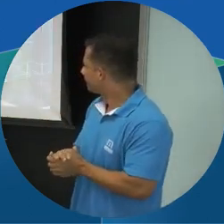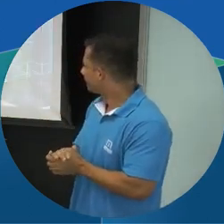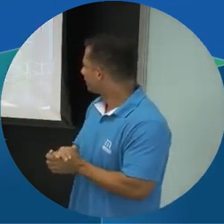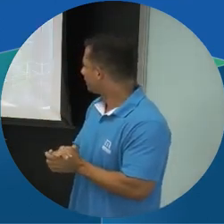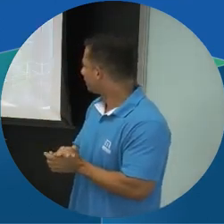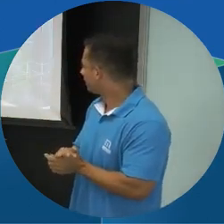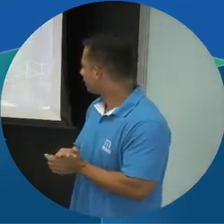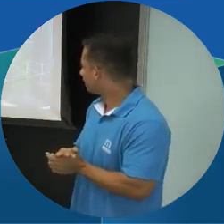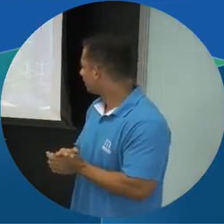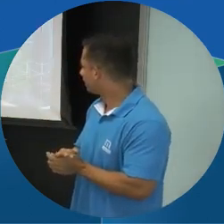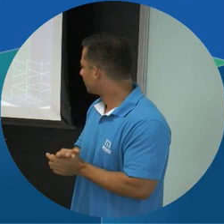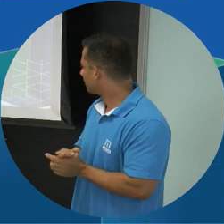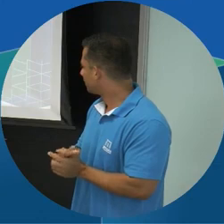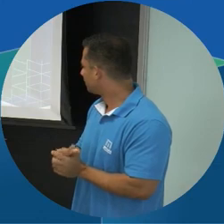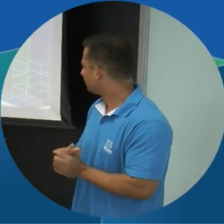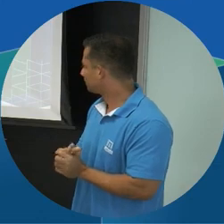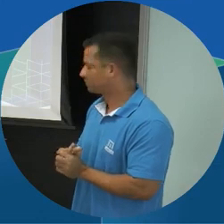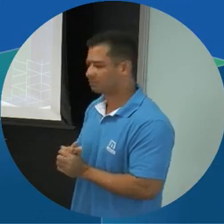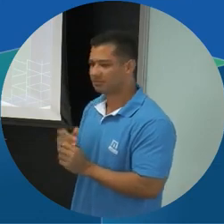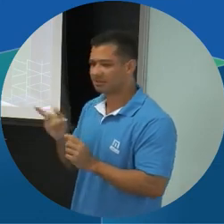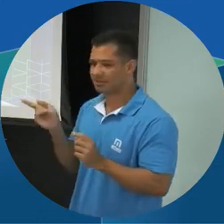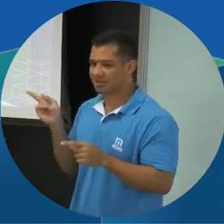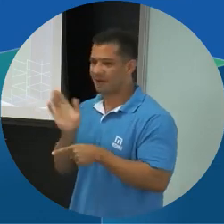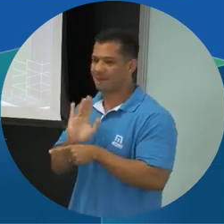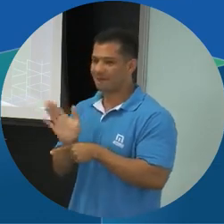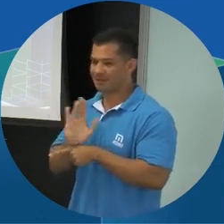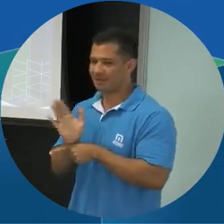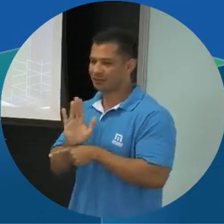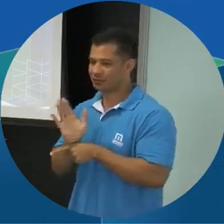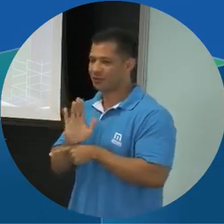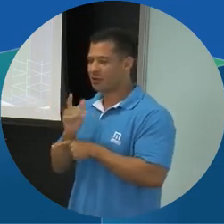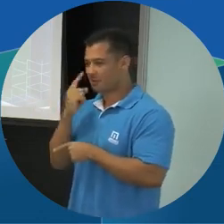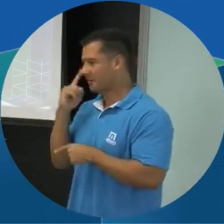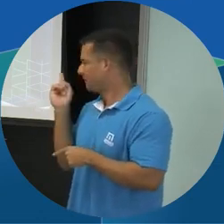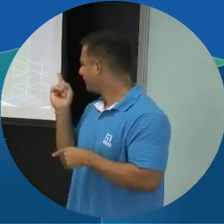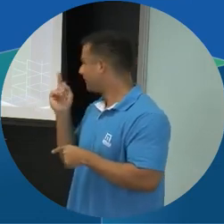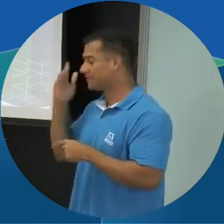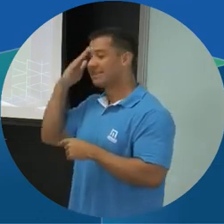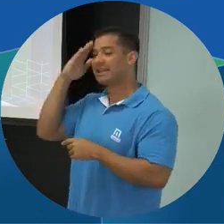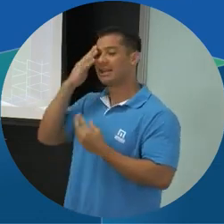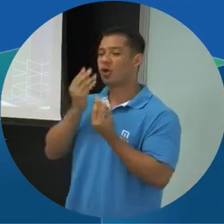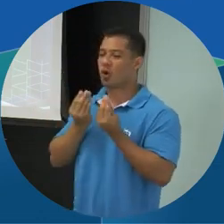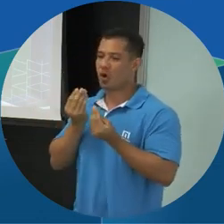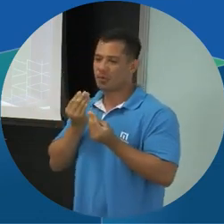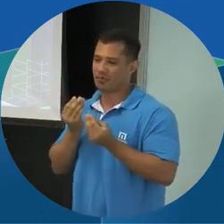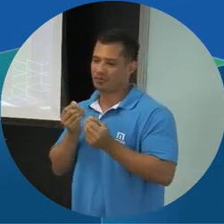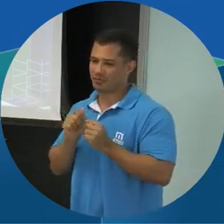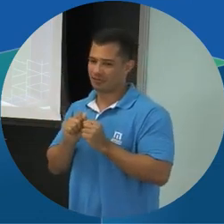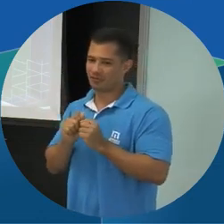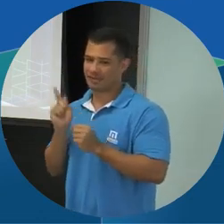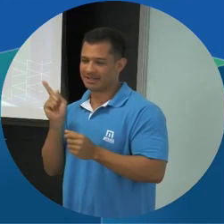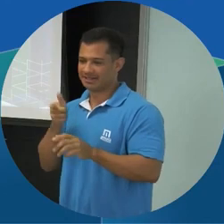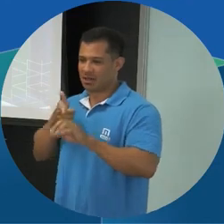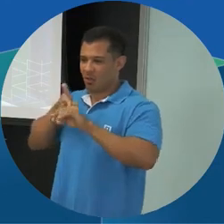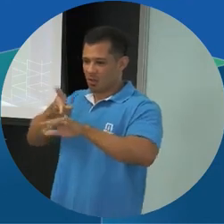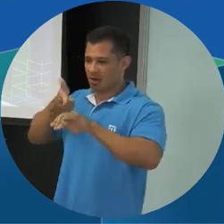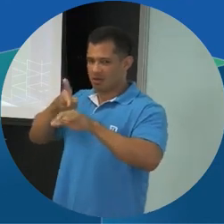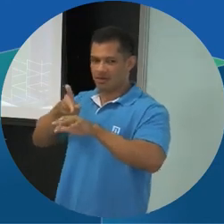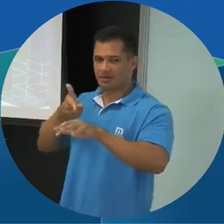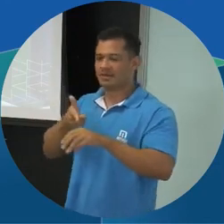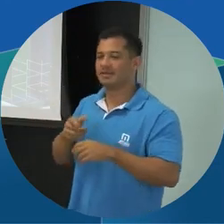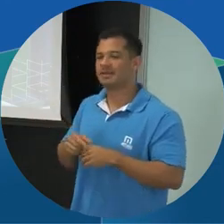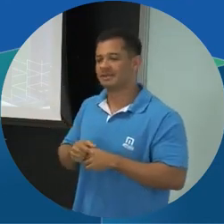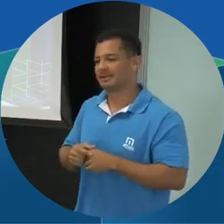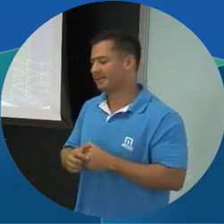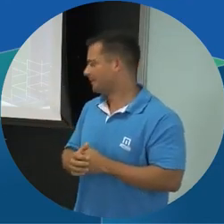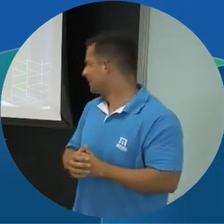Tá? Aqui a gente colocou um vídeo ilustrativo para vocês entenderem como é que funciona. Né? Então, você vai aplicando,